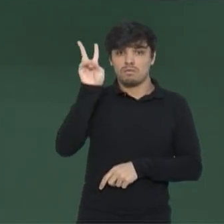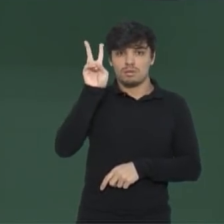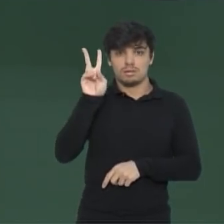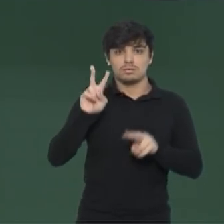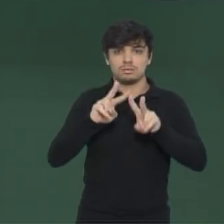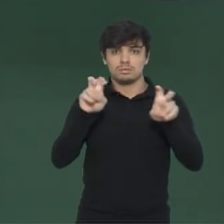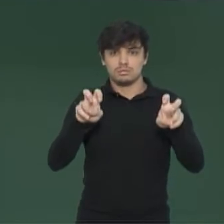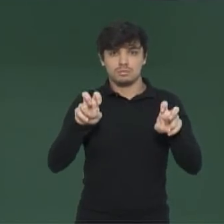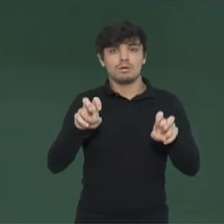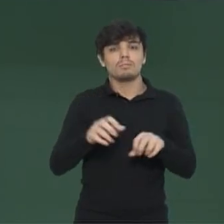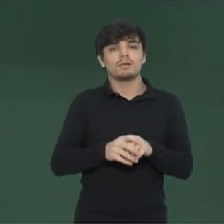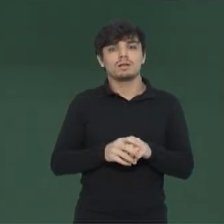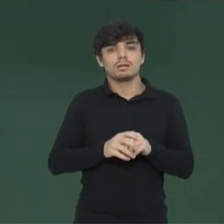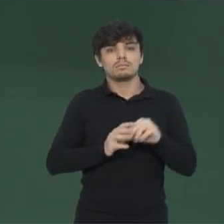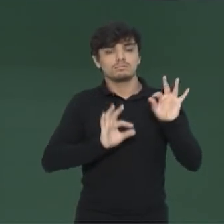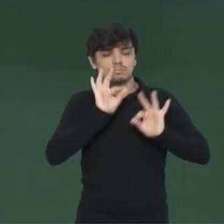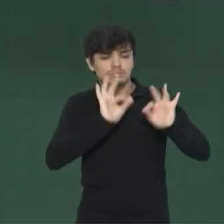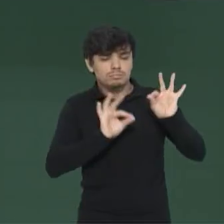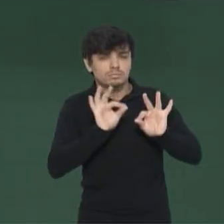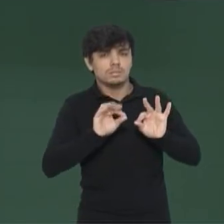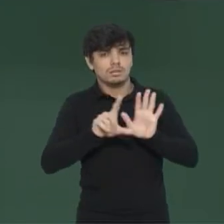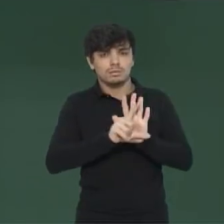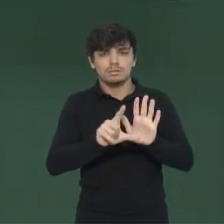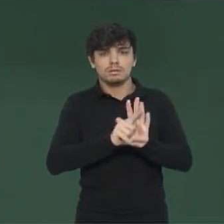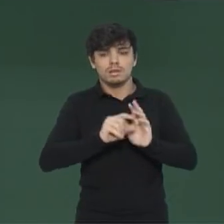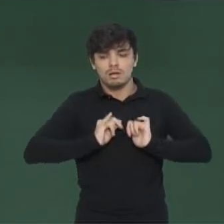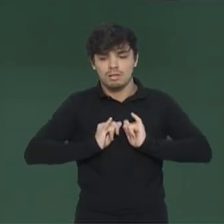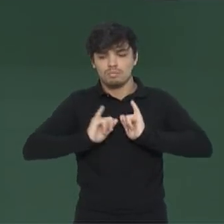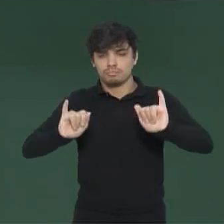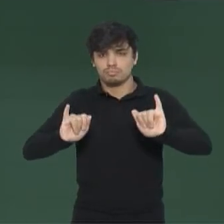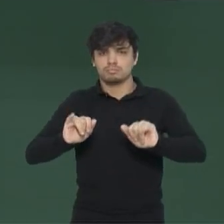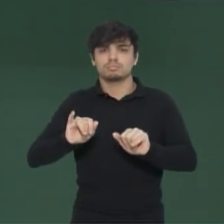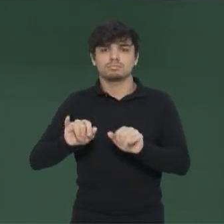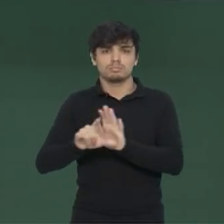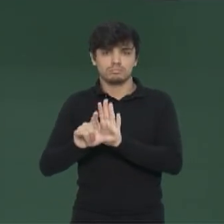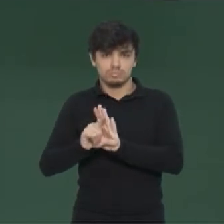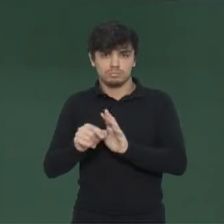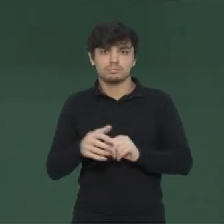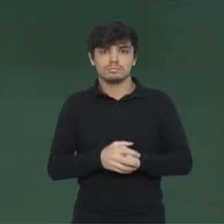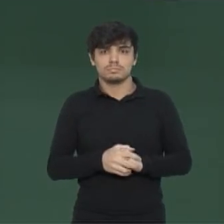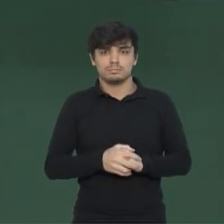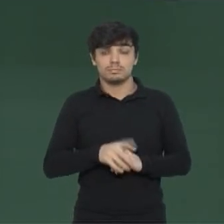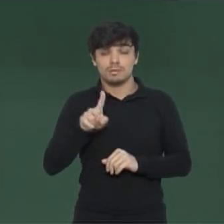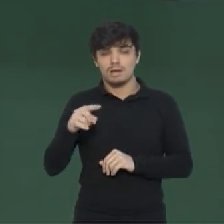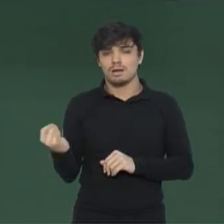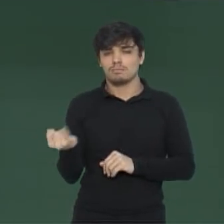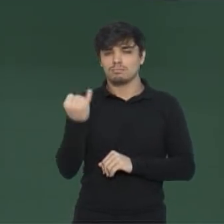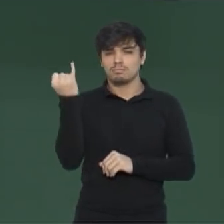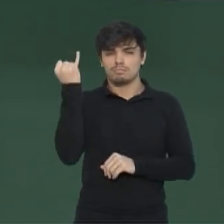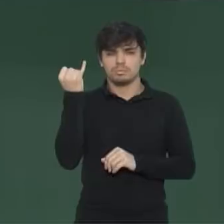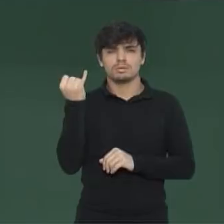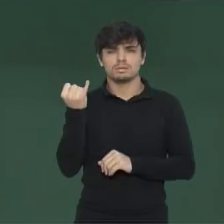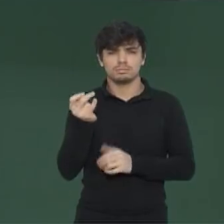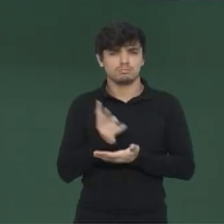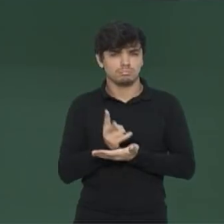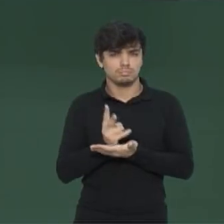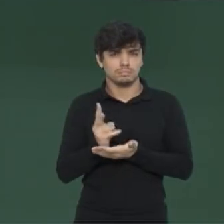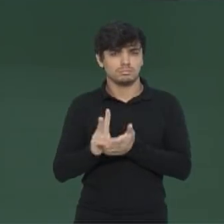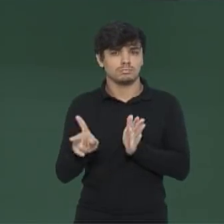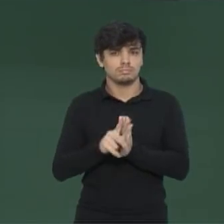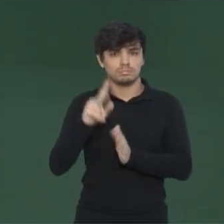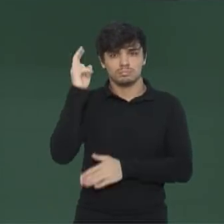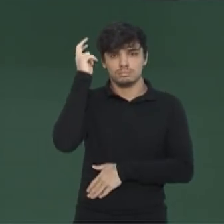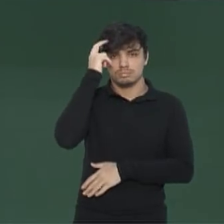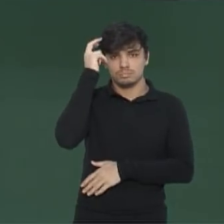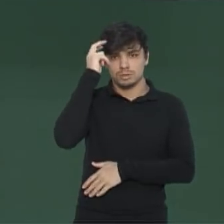dessa parte da formulação das leis, da divulgação das leis. Isso era muito importante e muito frequente na cultura